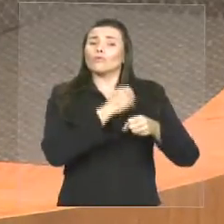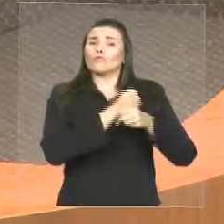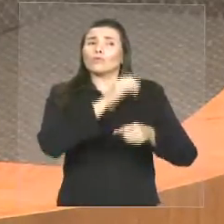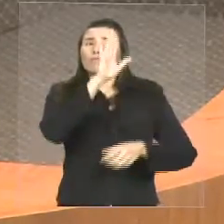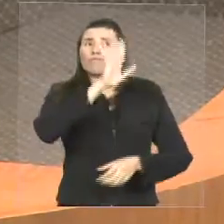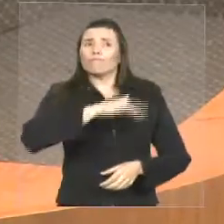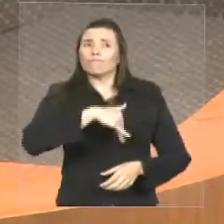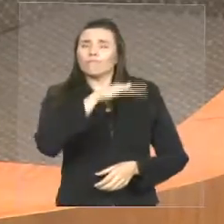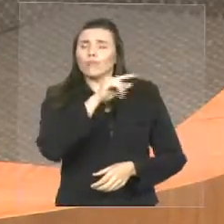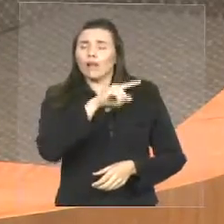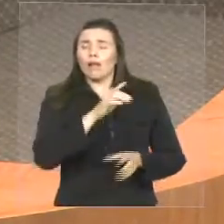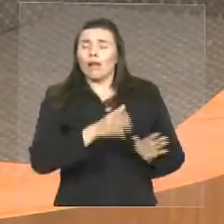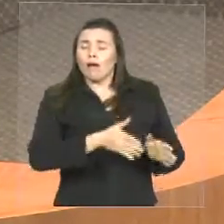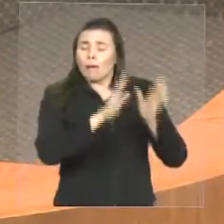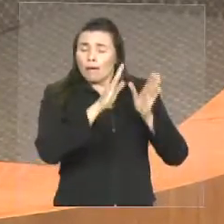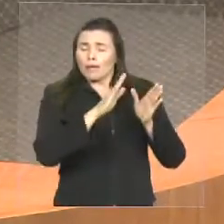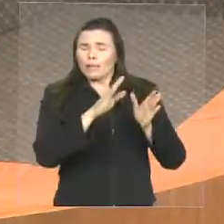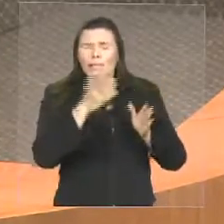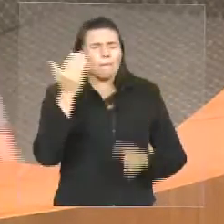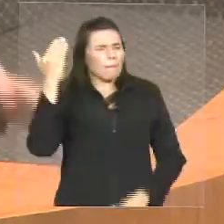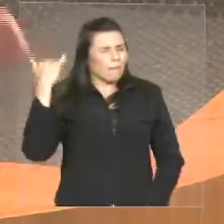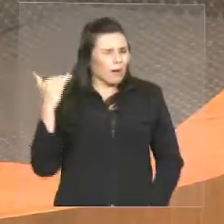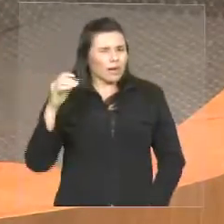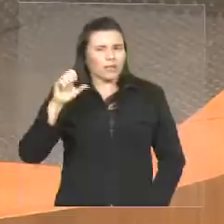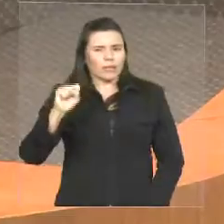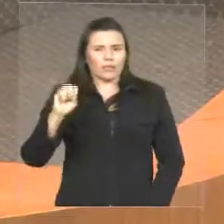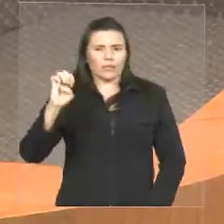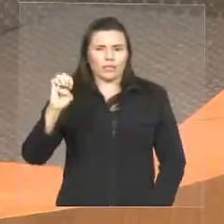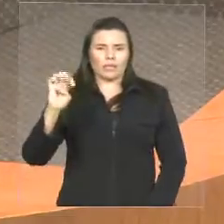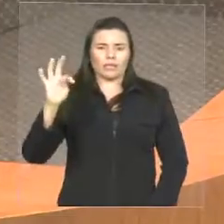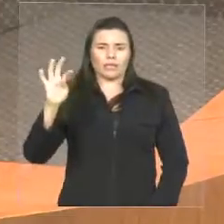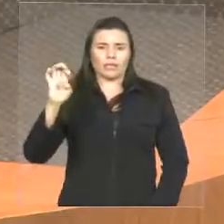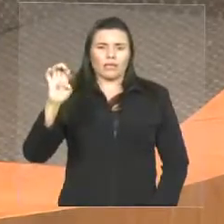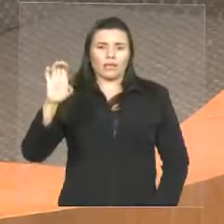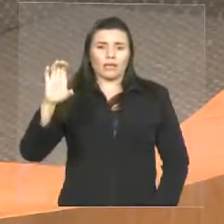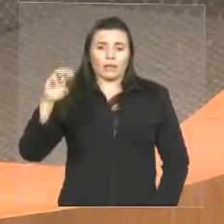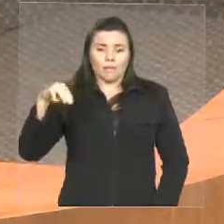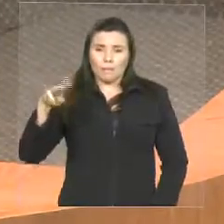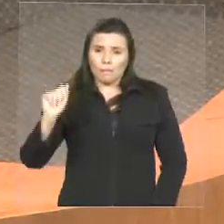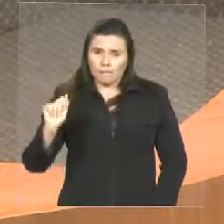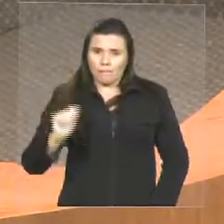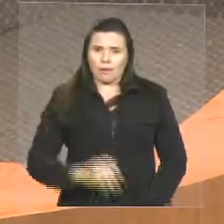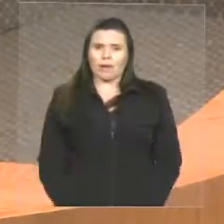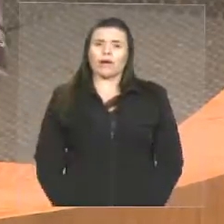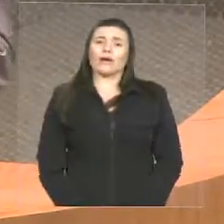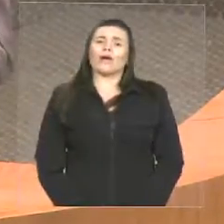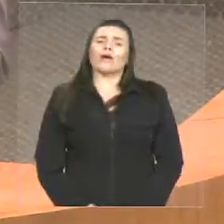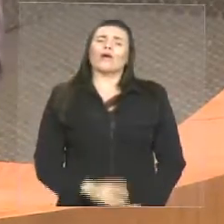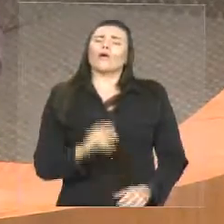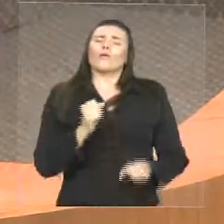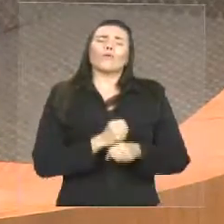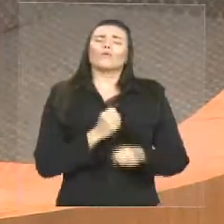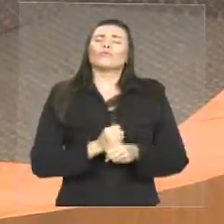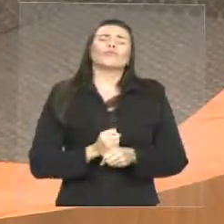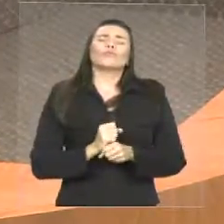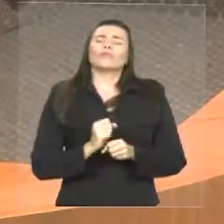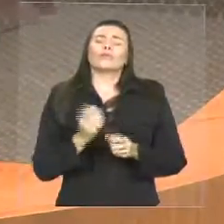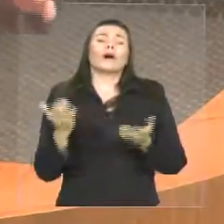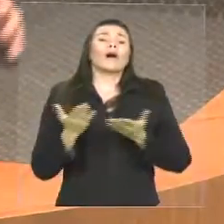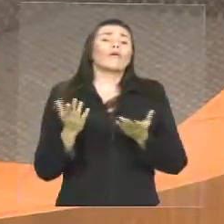IEMA. Estava planejada inicialmente uma unidade vocacional, mas eu visitei e percebi